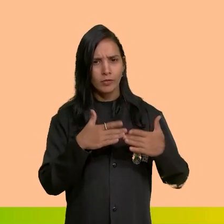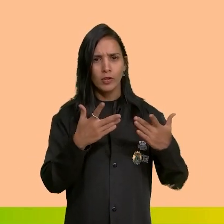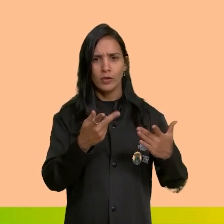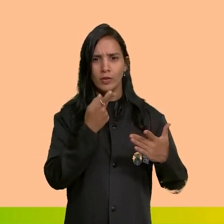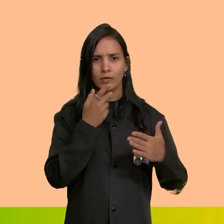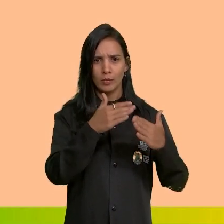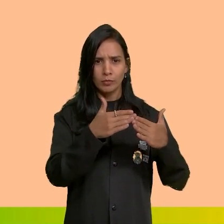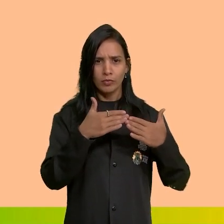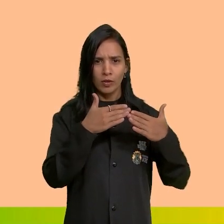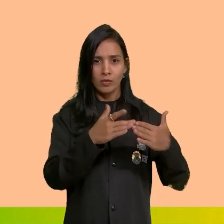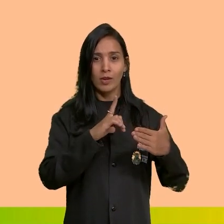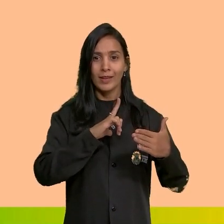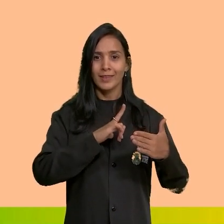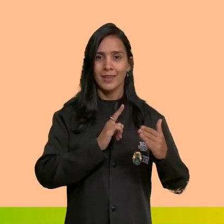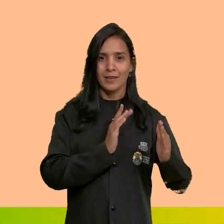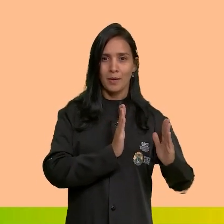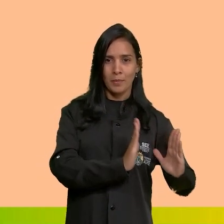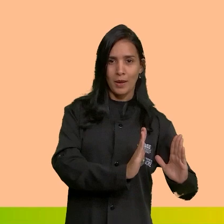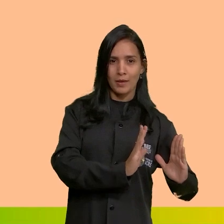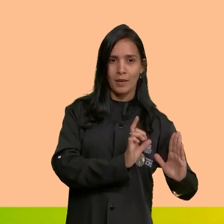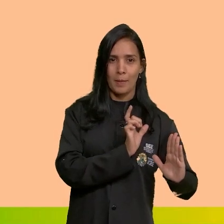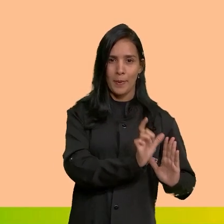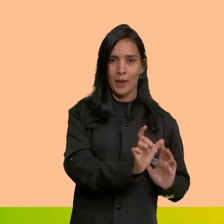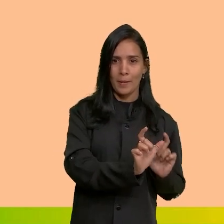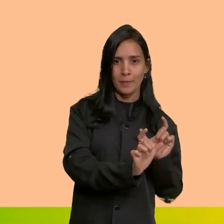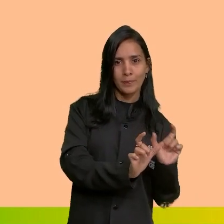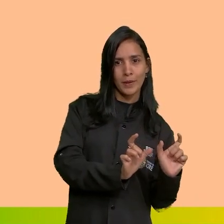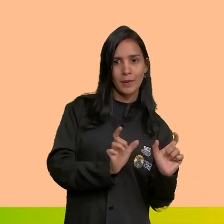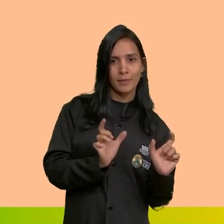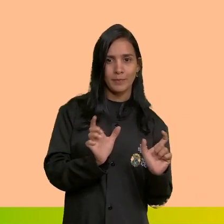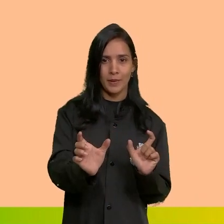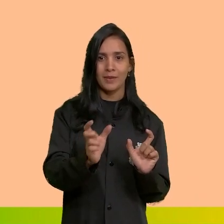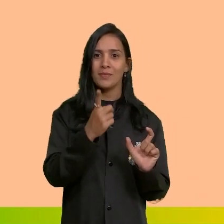Então, aqui tem a didascália chamada,